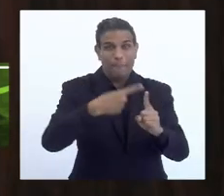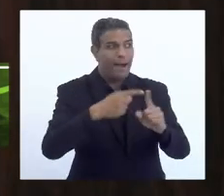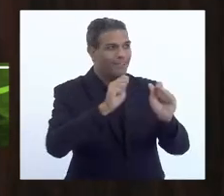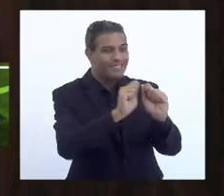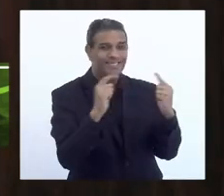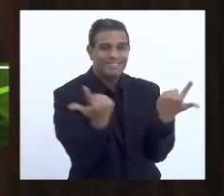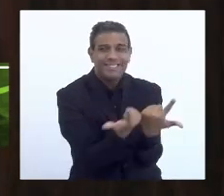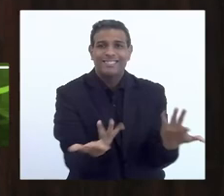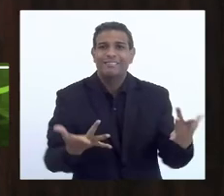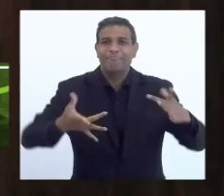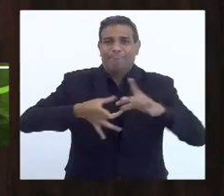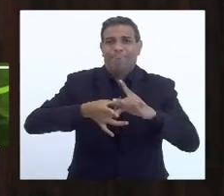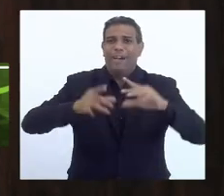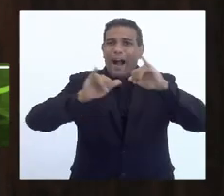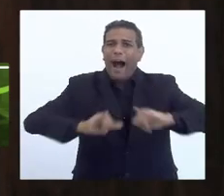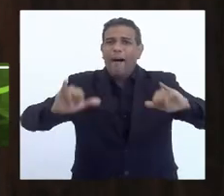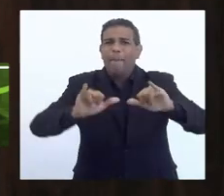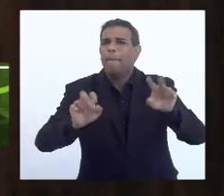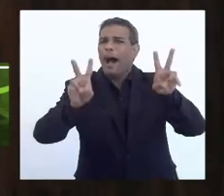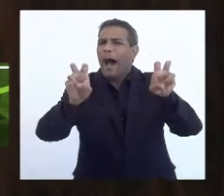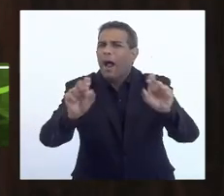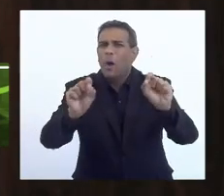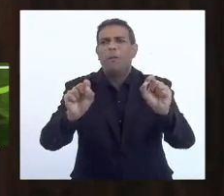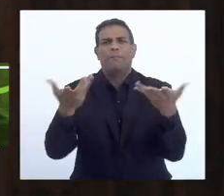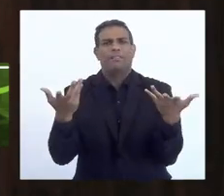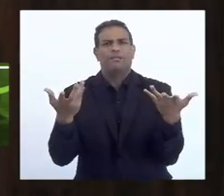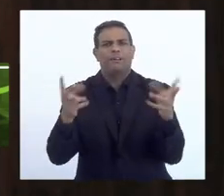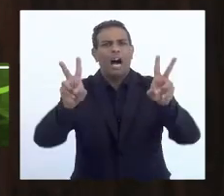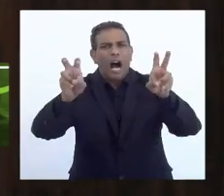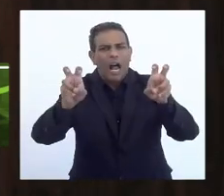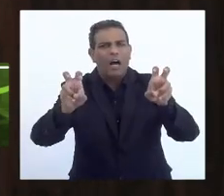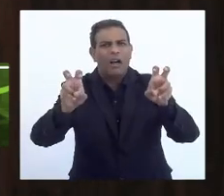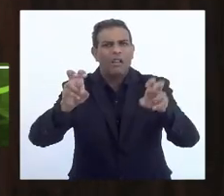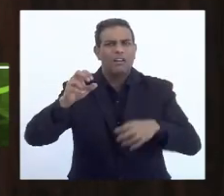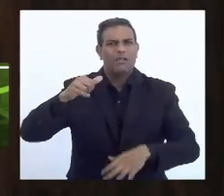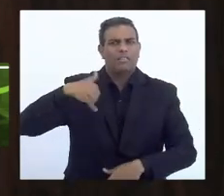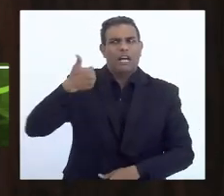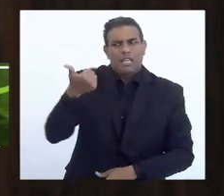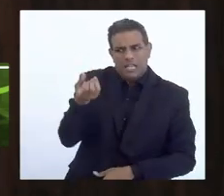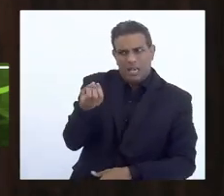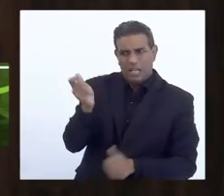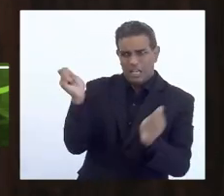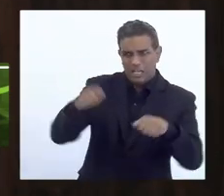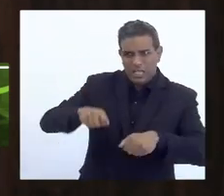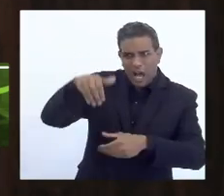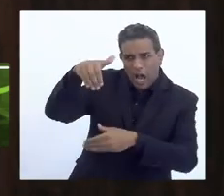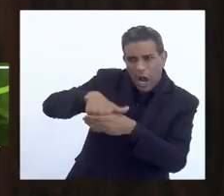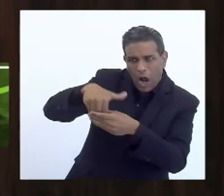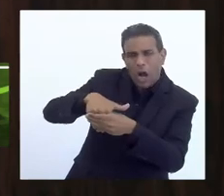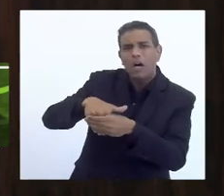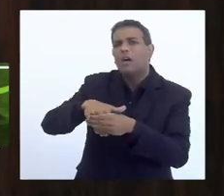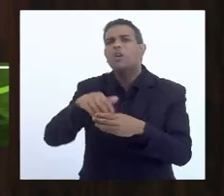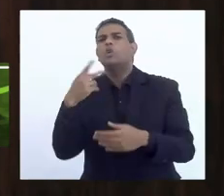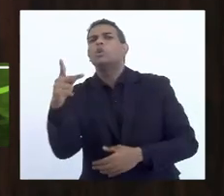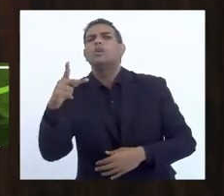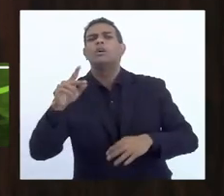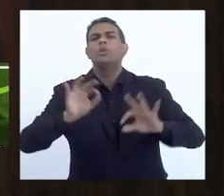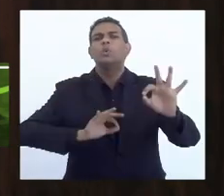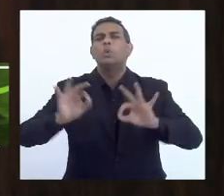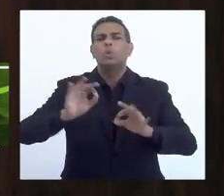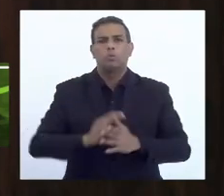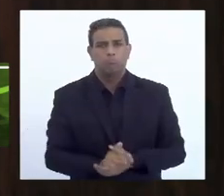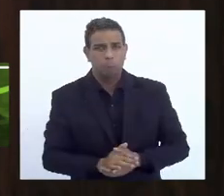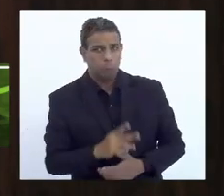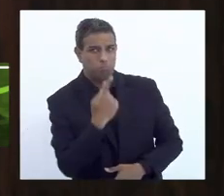Assembleia, a gente tem essa campanha para falar. Tira o título aos 16, mas controla como se comporta o teu parlamentar. Se